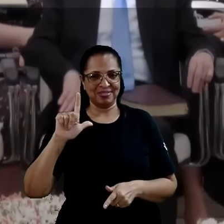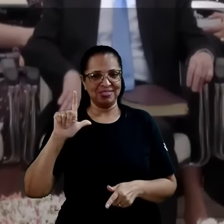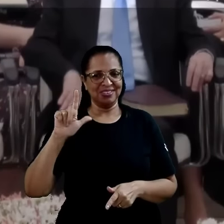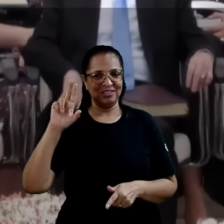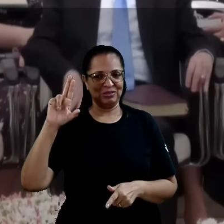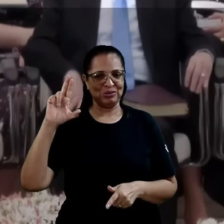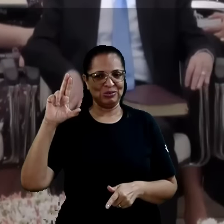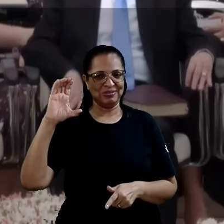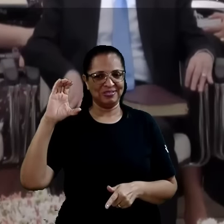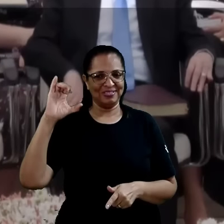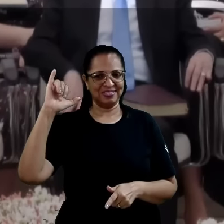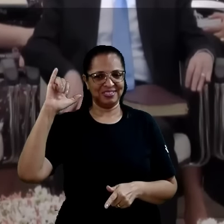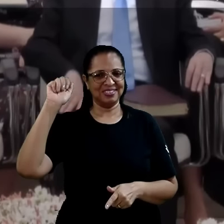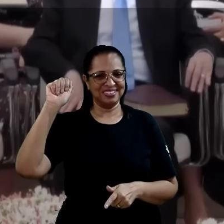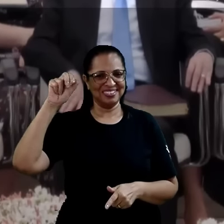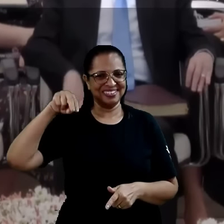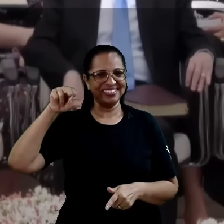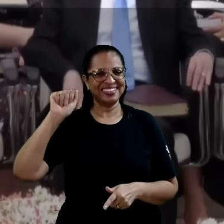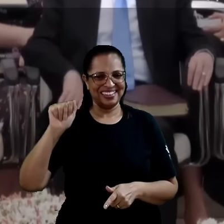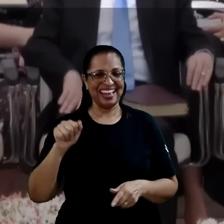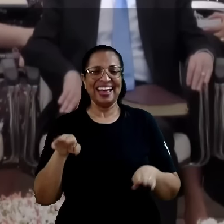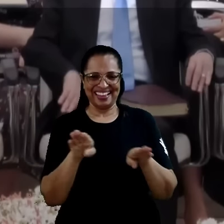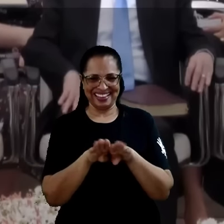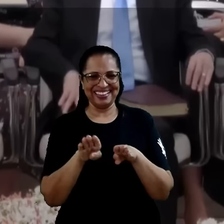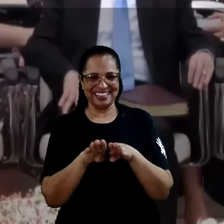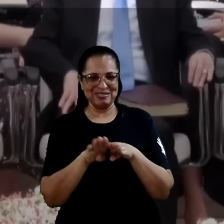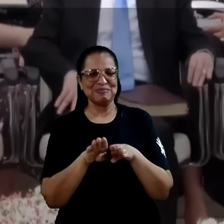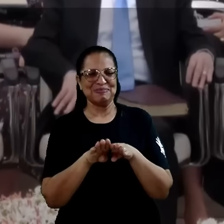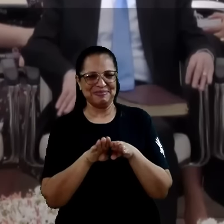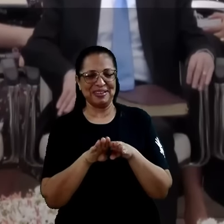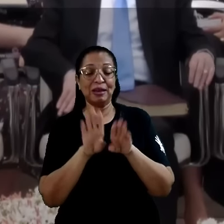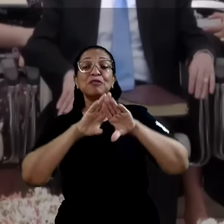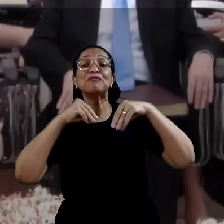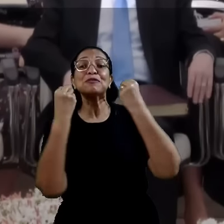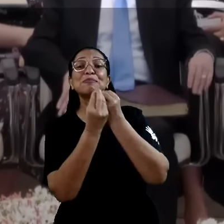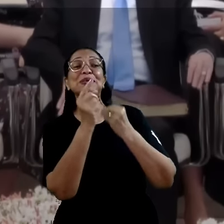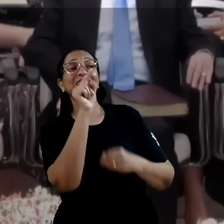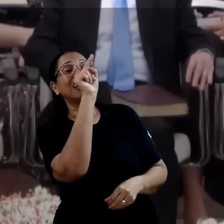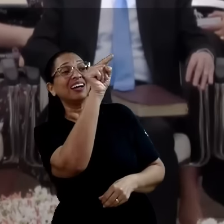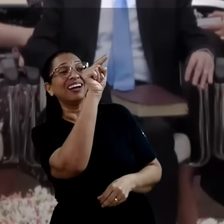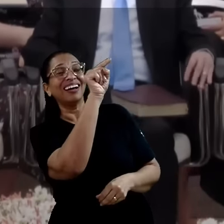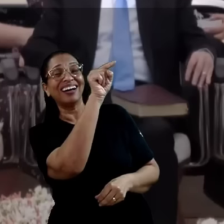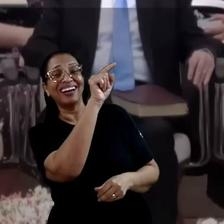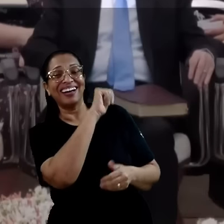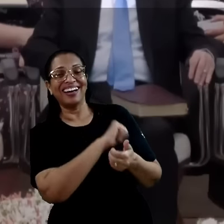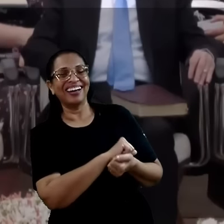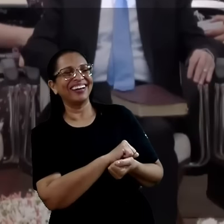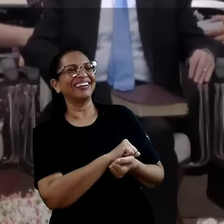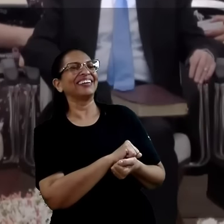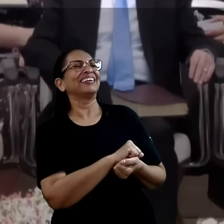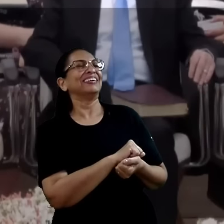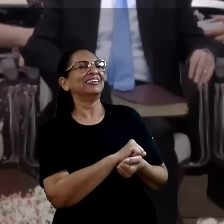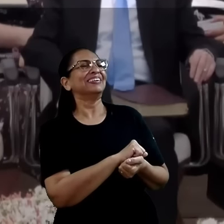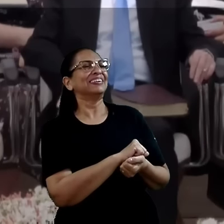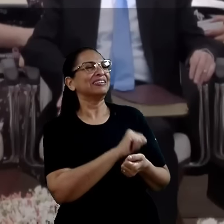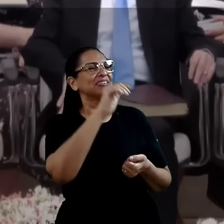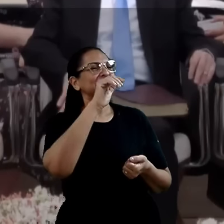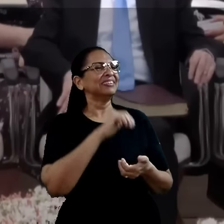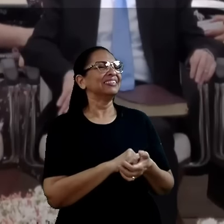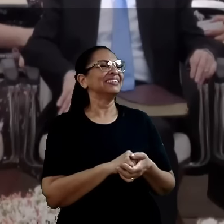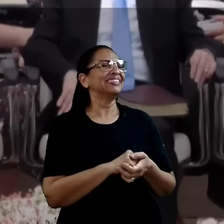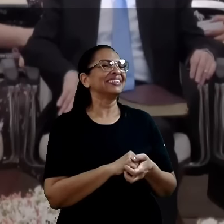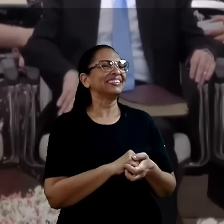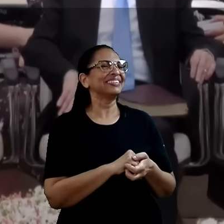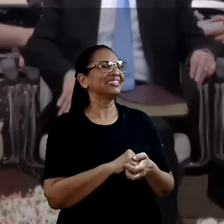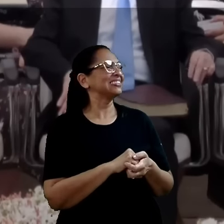sinal que elas vieram ser testemunha do legado Flavinha minha sobrinha e a minha sobrinha minha sobrinha Ariane e a minha ovelhinha tá